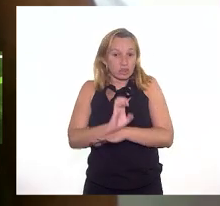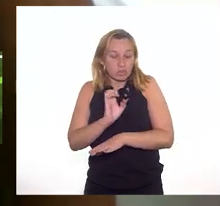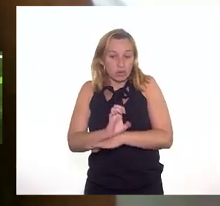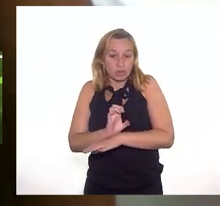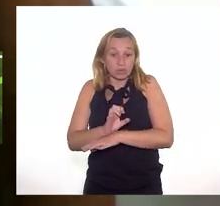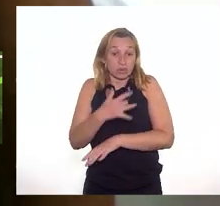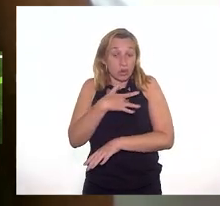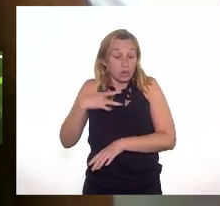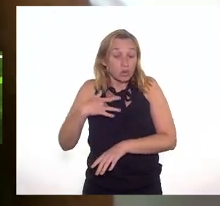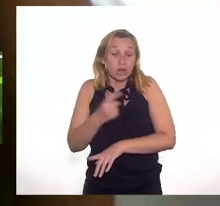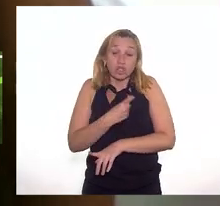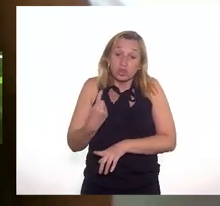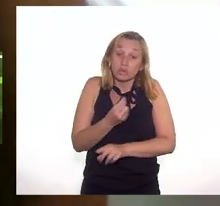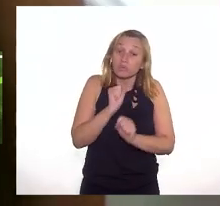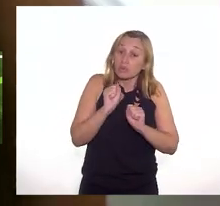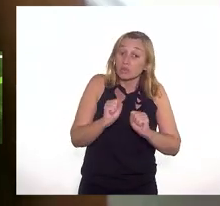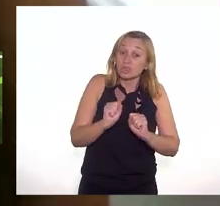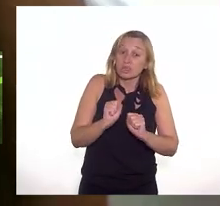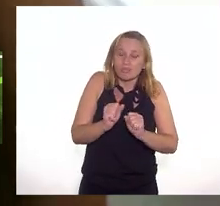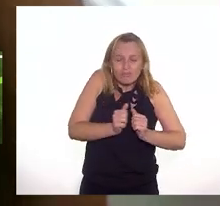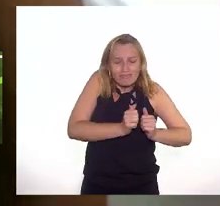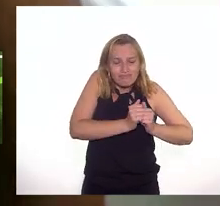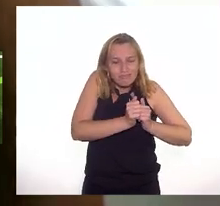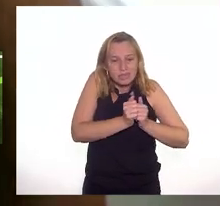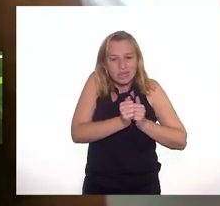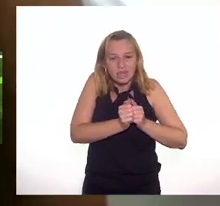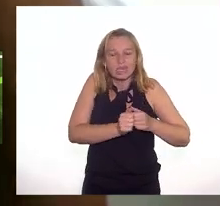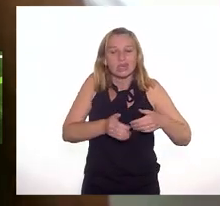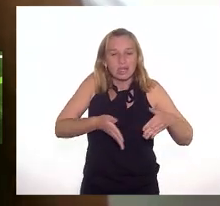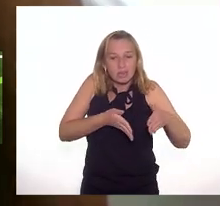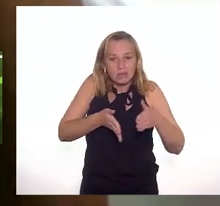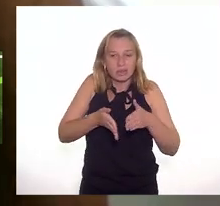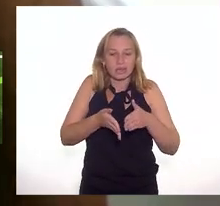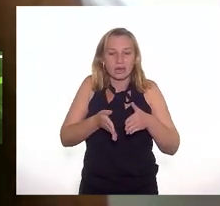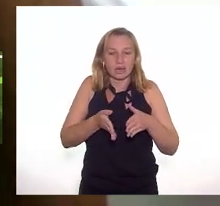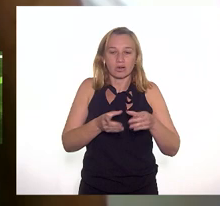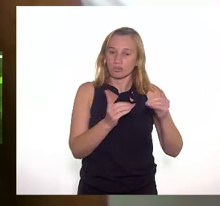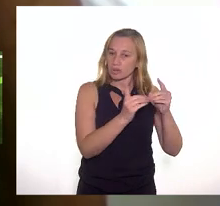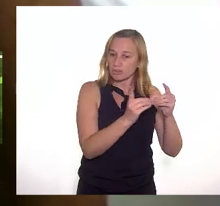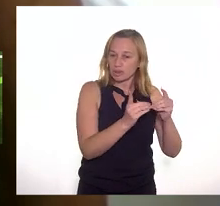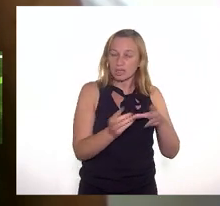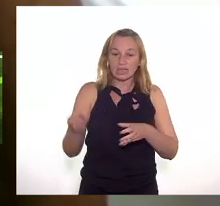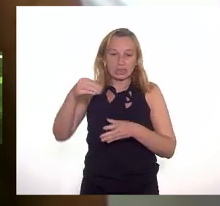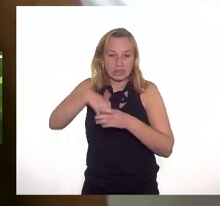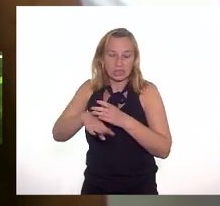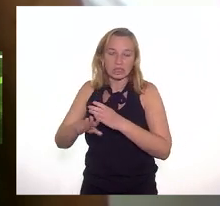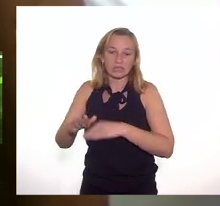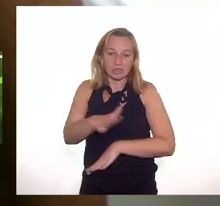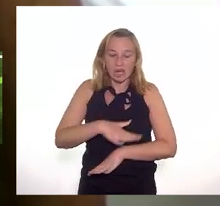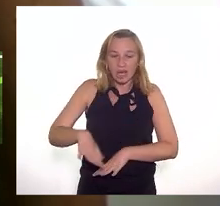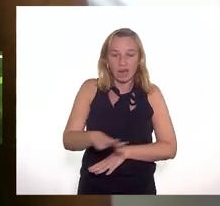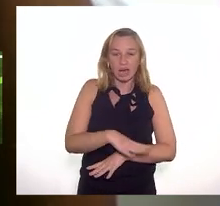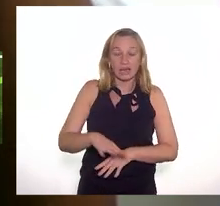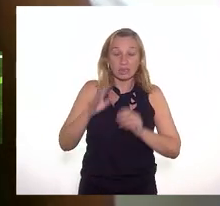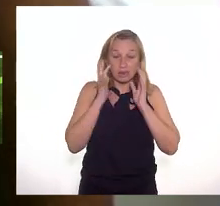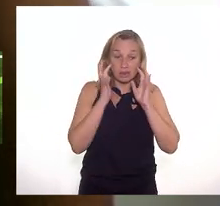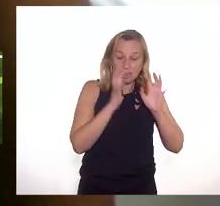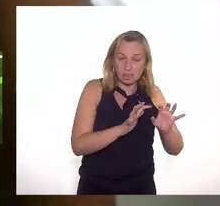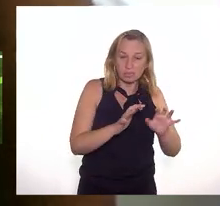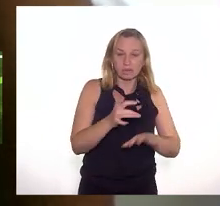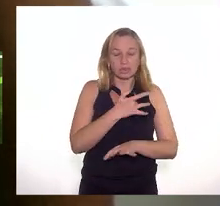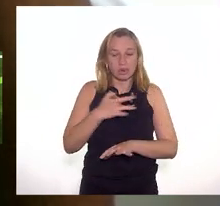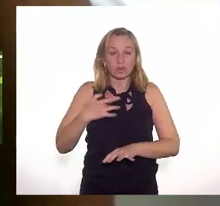Saúde para que a gente possa caminhar com esse paciente dentro da rede de atenção à saúde. Uma outra